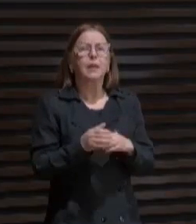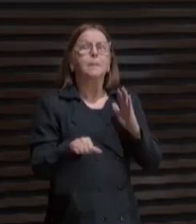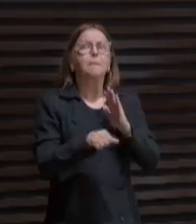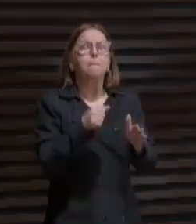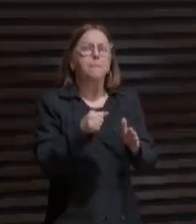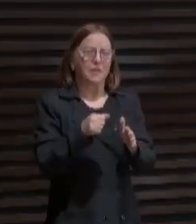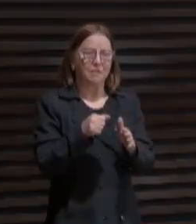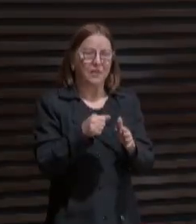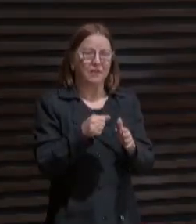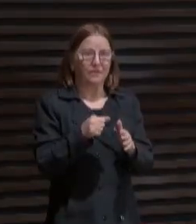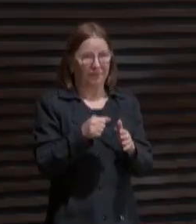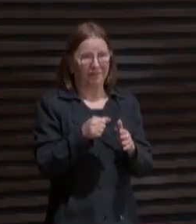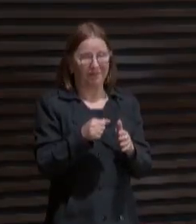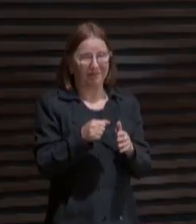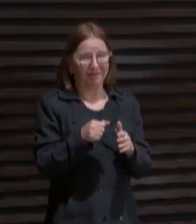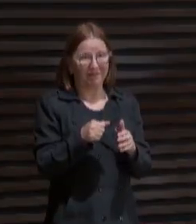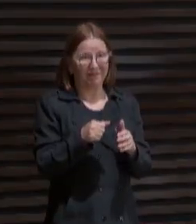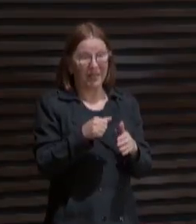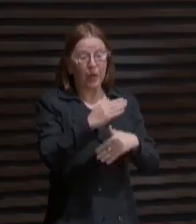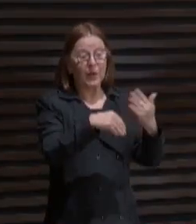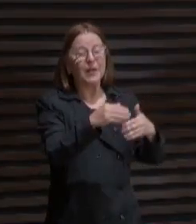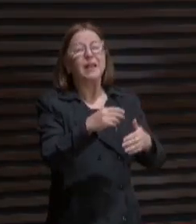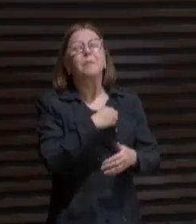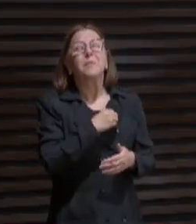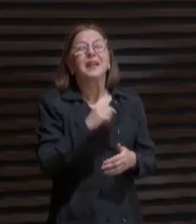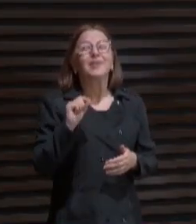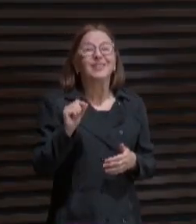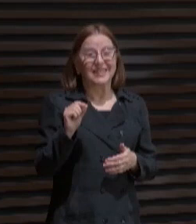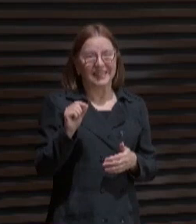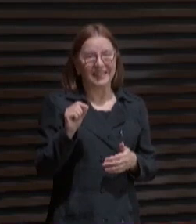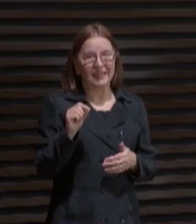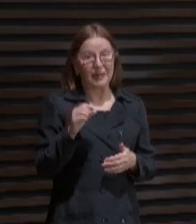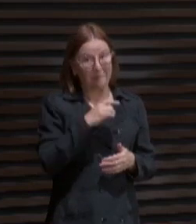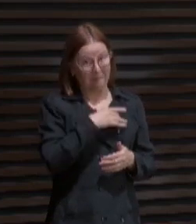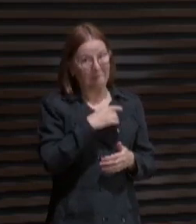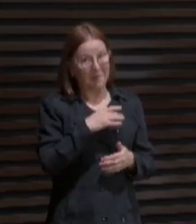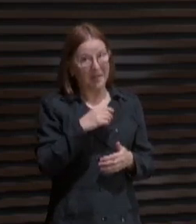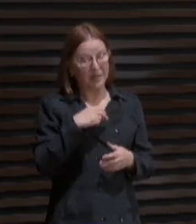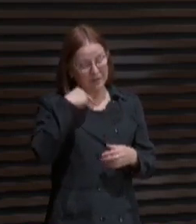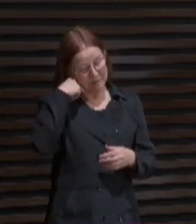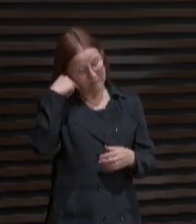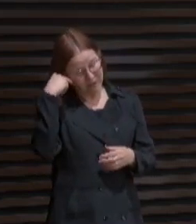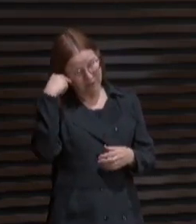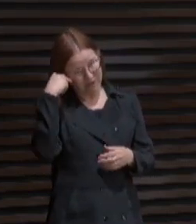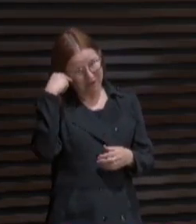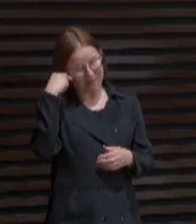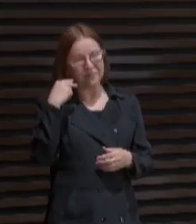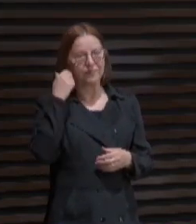Medo e vergonha. Vai se esconder, fazer vestes. Esse é o resultado do